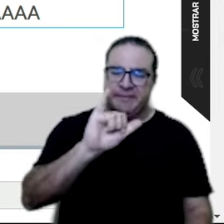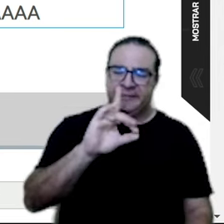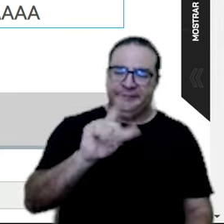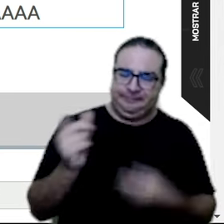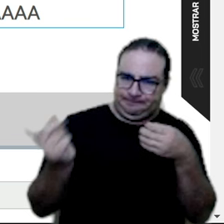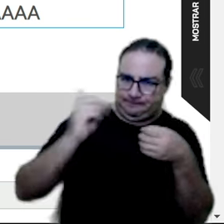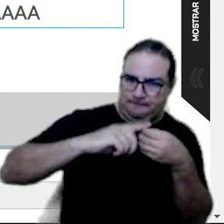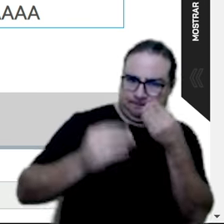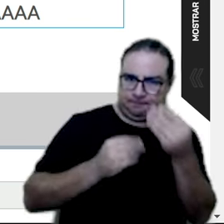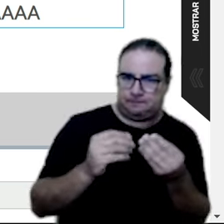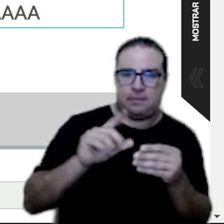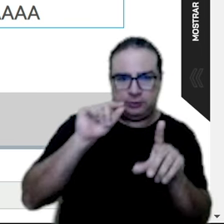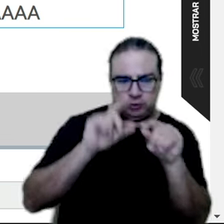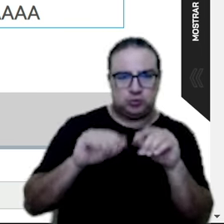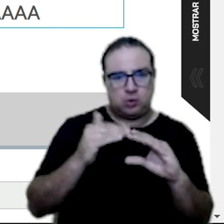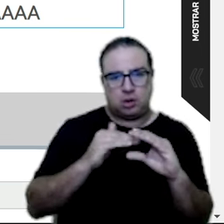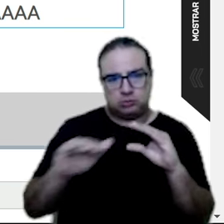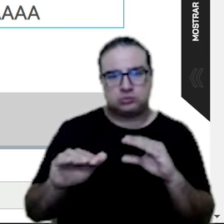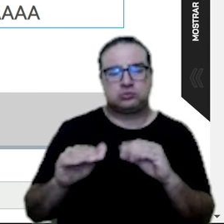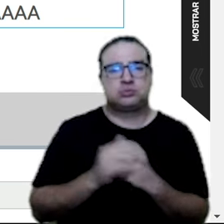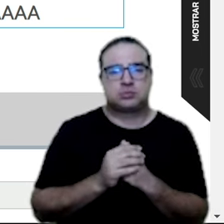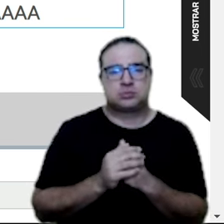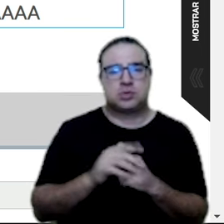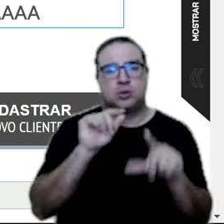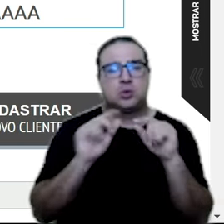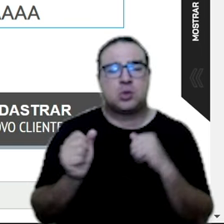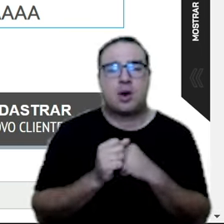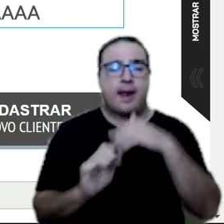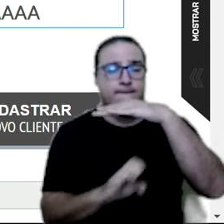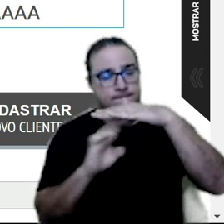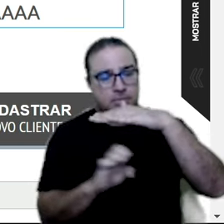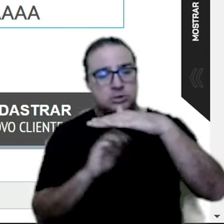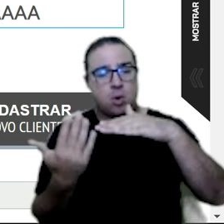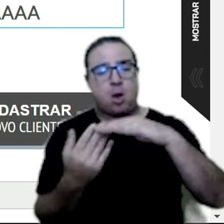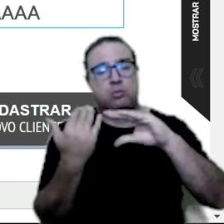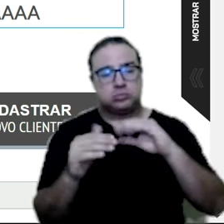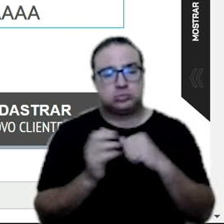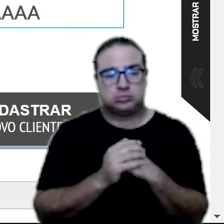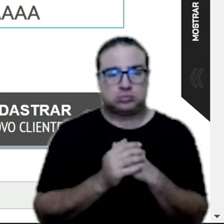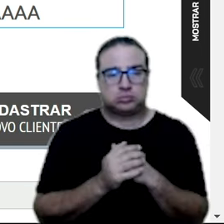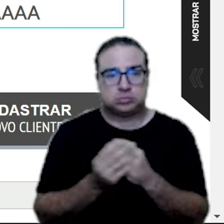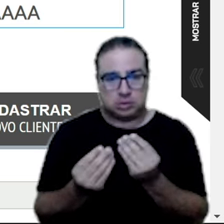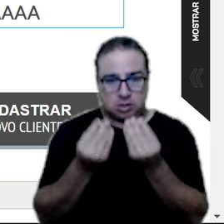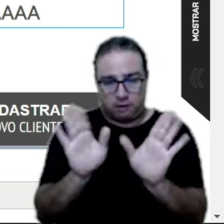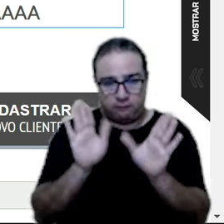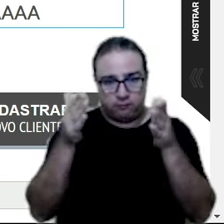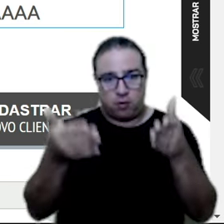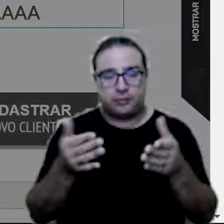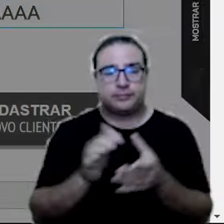eu venho e seleciono venho aqui seleciono a empresa para quem eu vou e